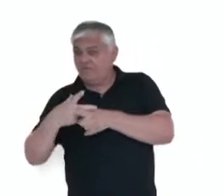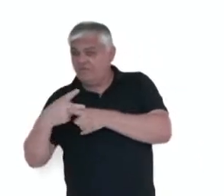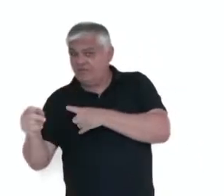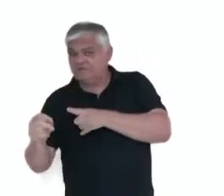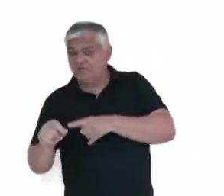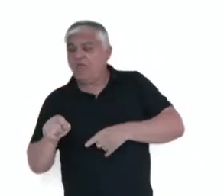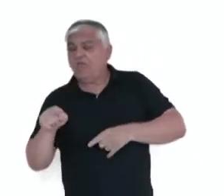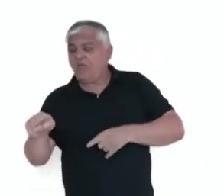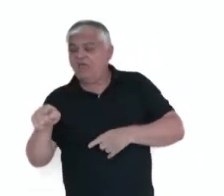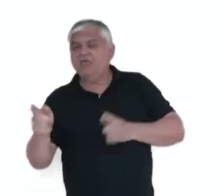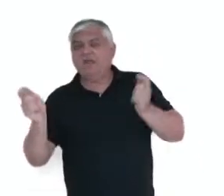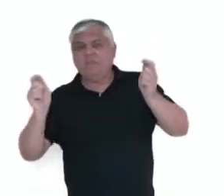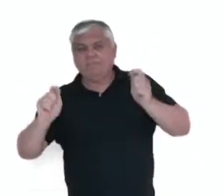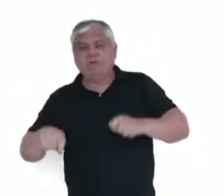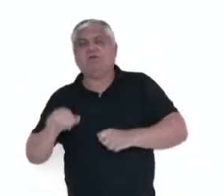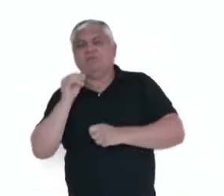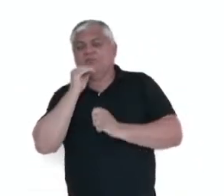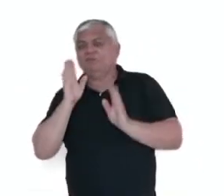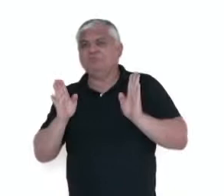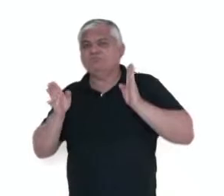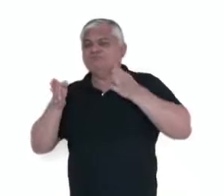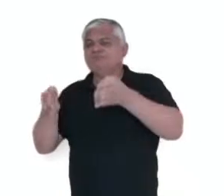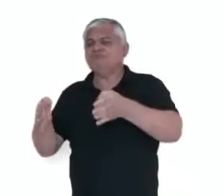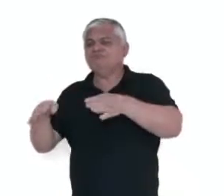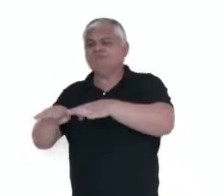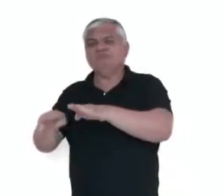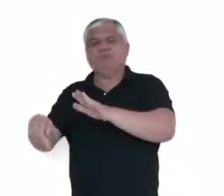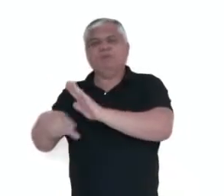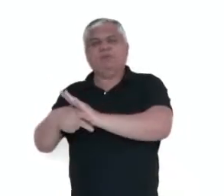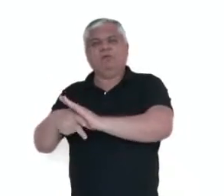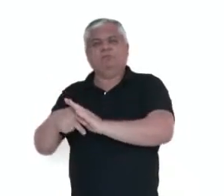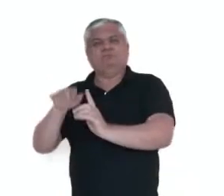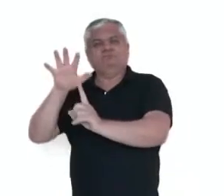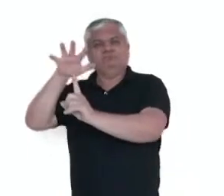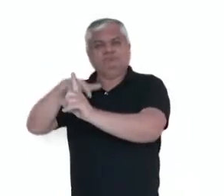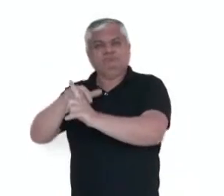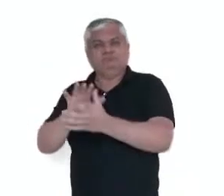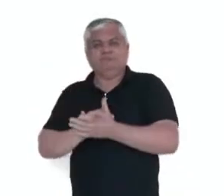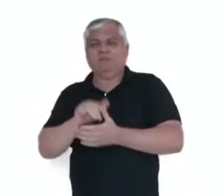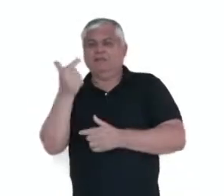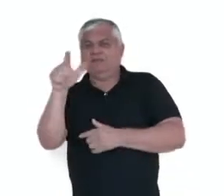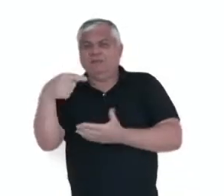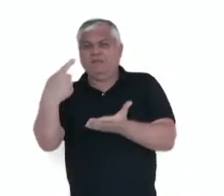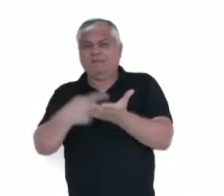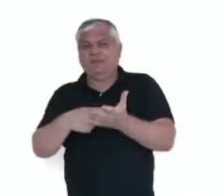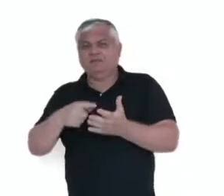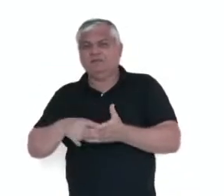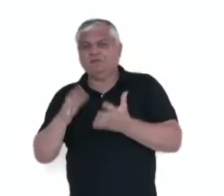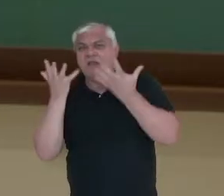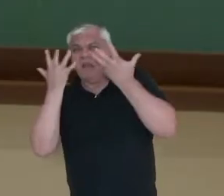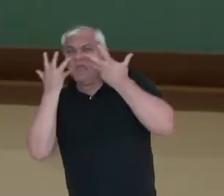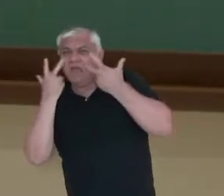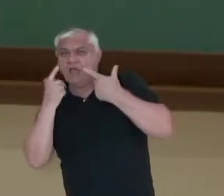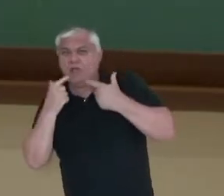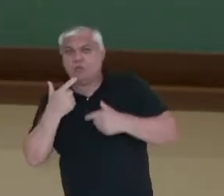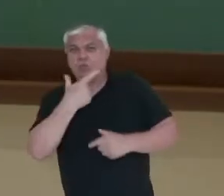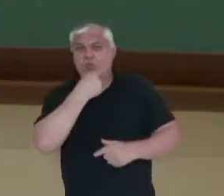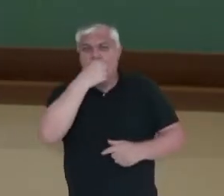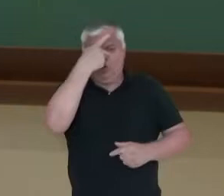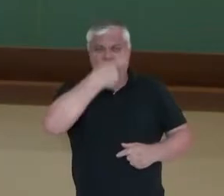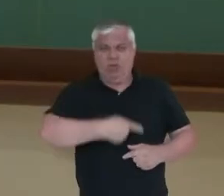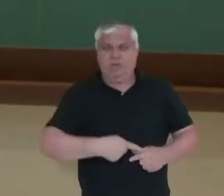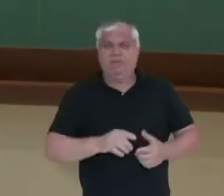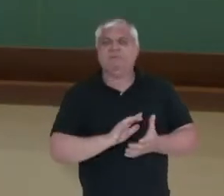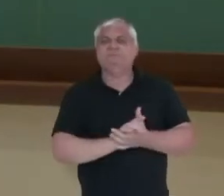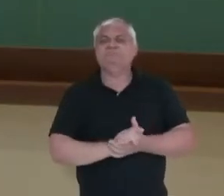tenha rituais funerários apropriados. Não há pactos entre leões e homens. E aí?